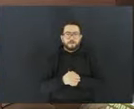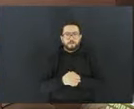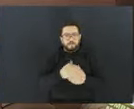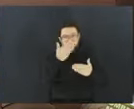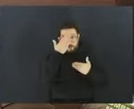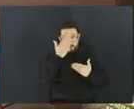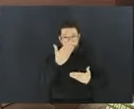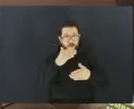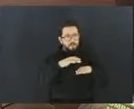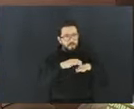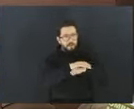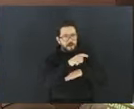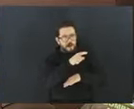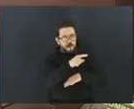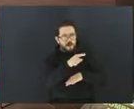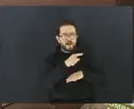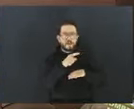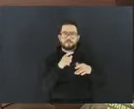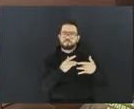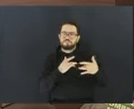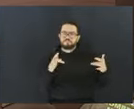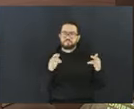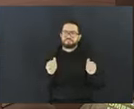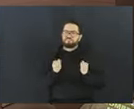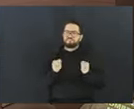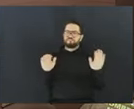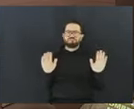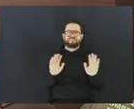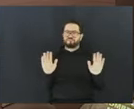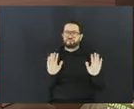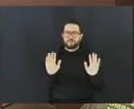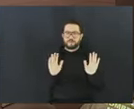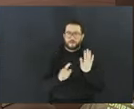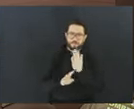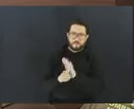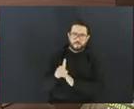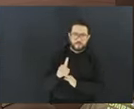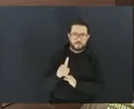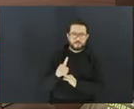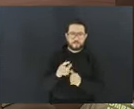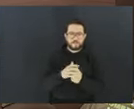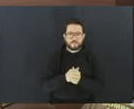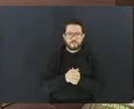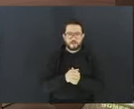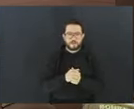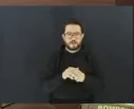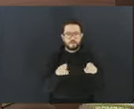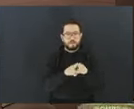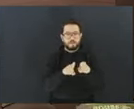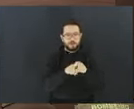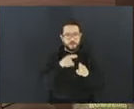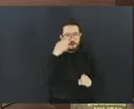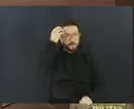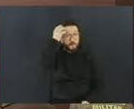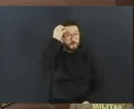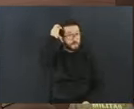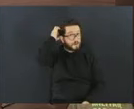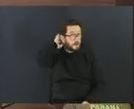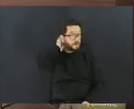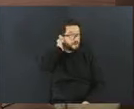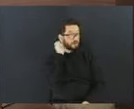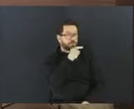que gentilmente abriu mão da fala para que possamos partir para o encerramento, e também o vereador Oscalino do Povo, que